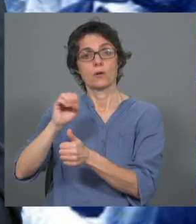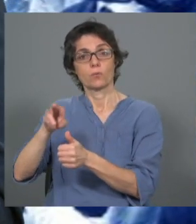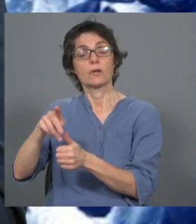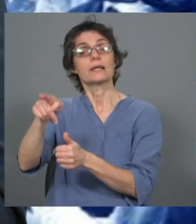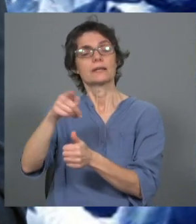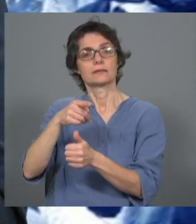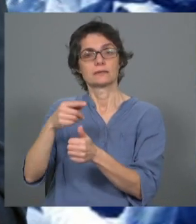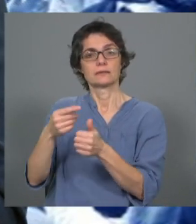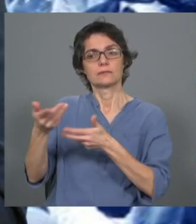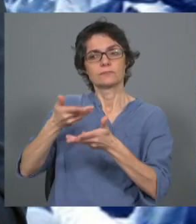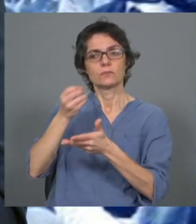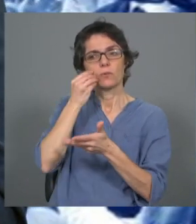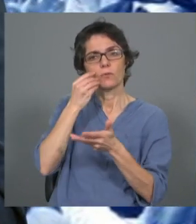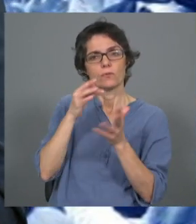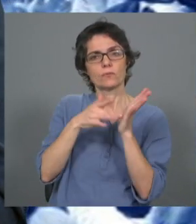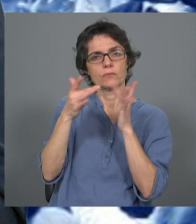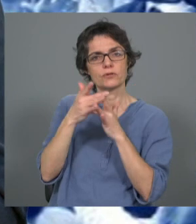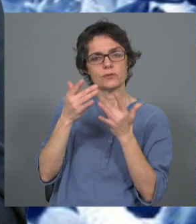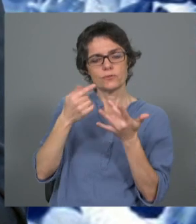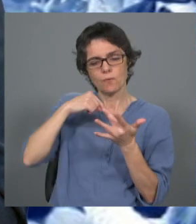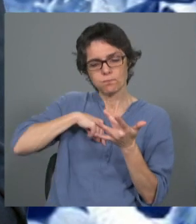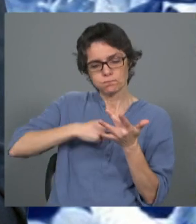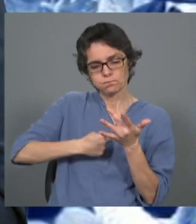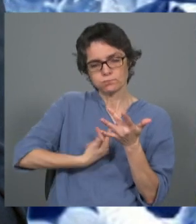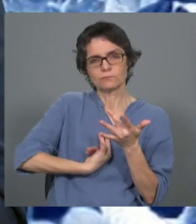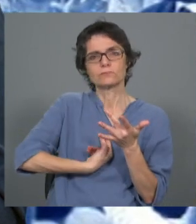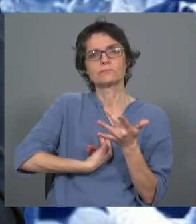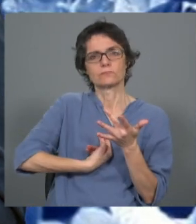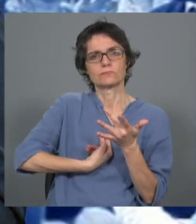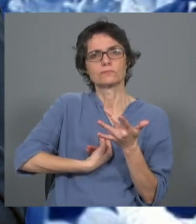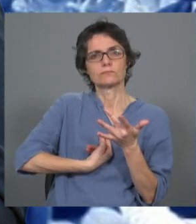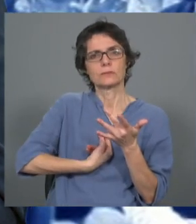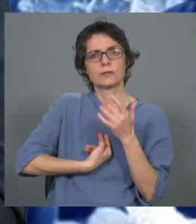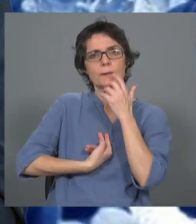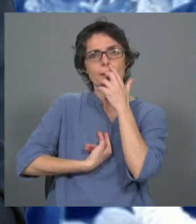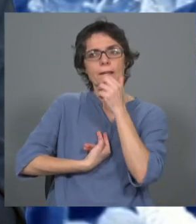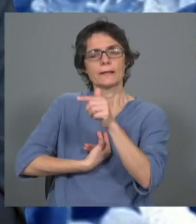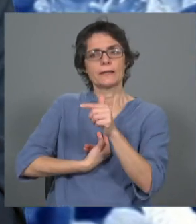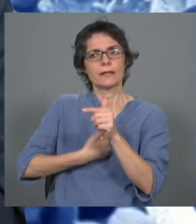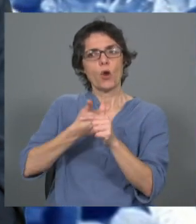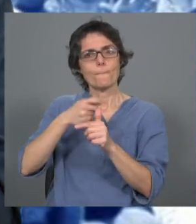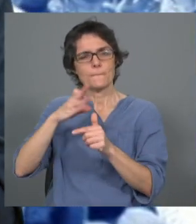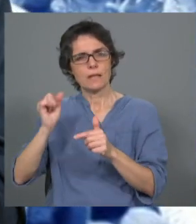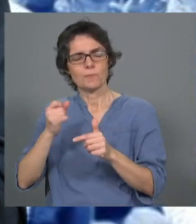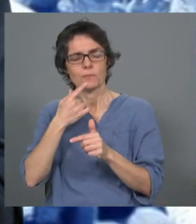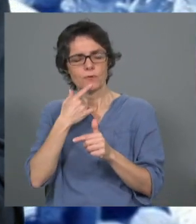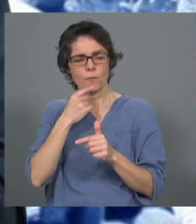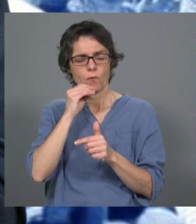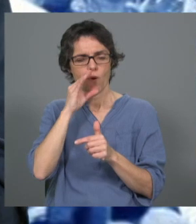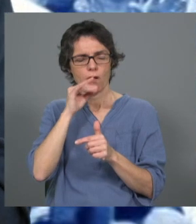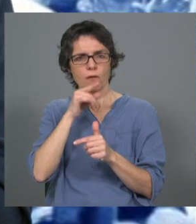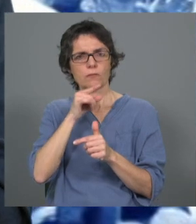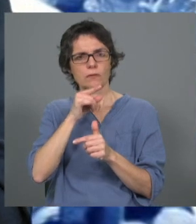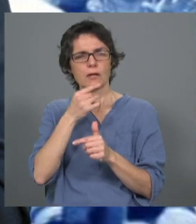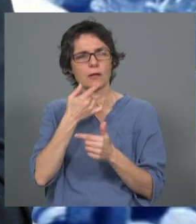tocado por Jesus, como é que ele viu Jesus e dessa forma percebeu como estava cego. Ou seja, esta cegueira